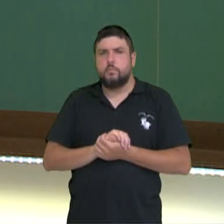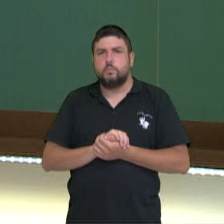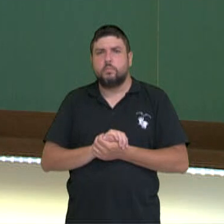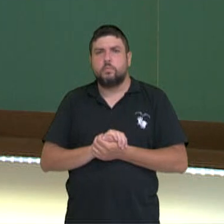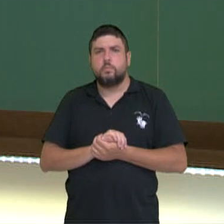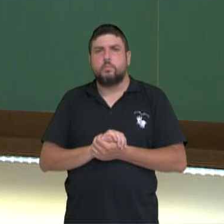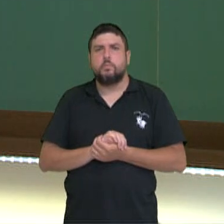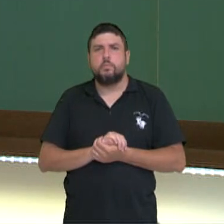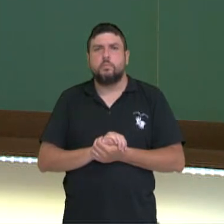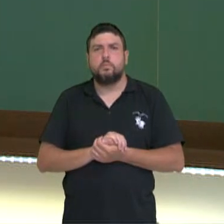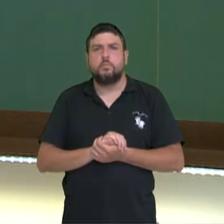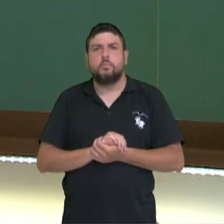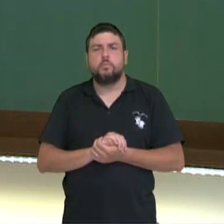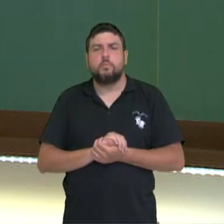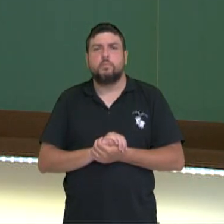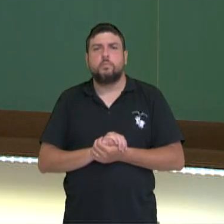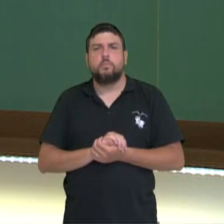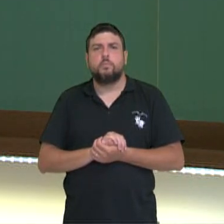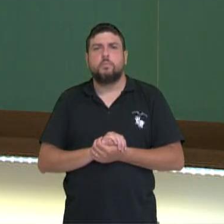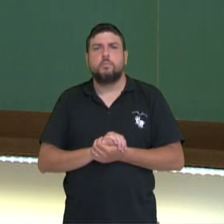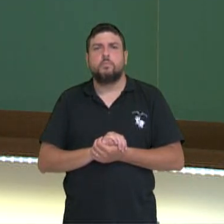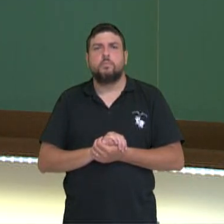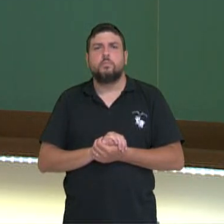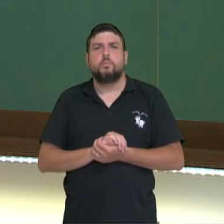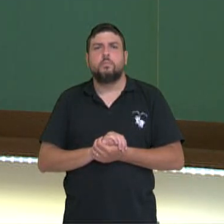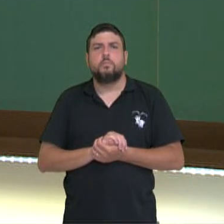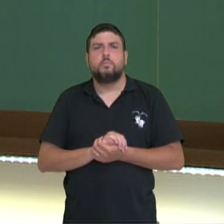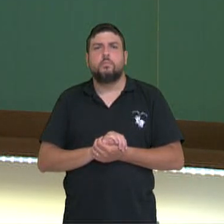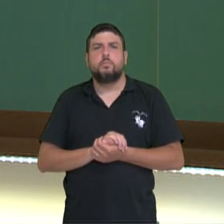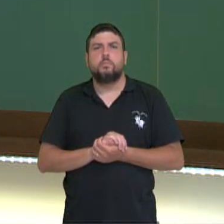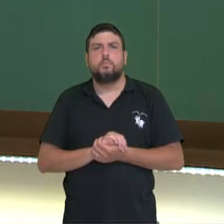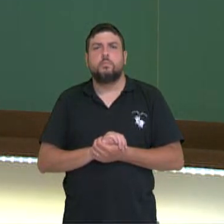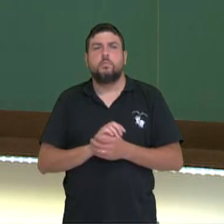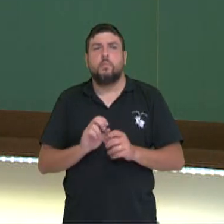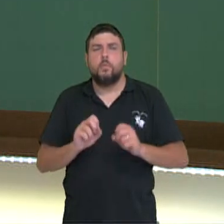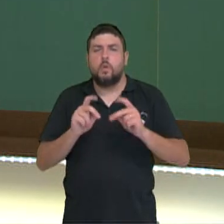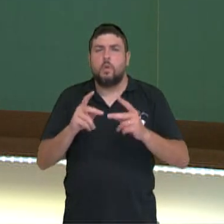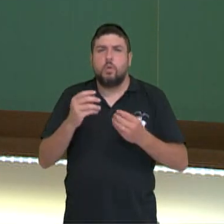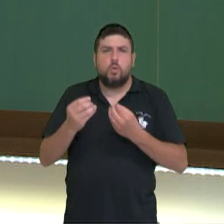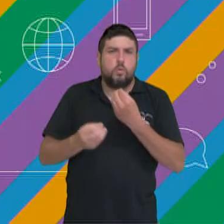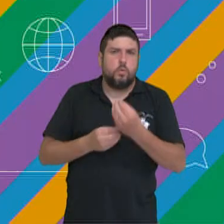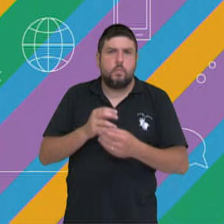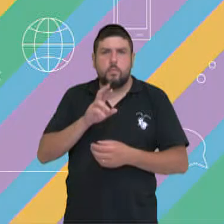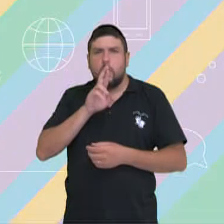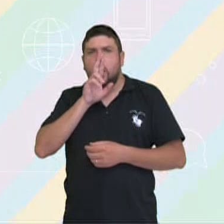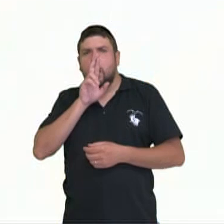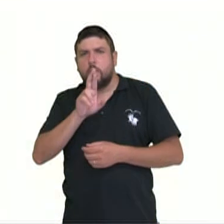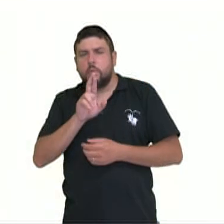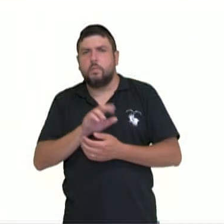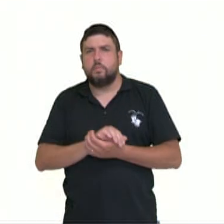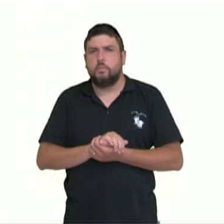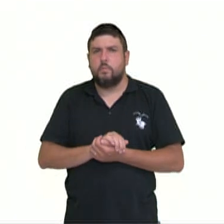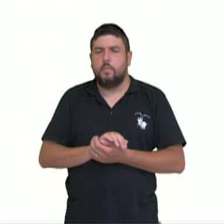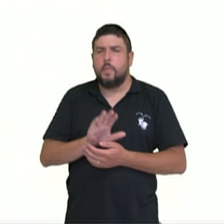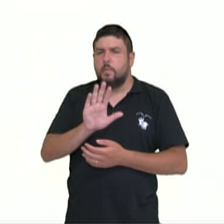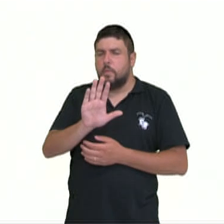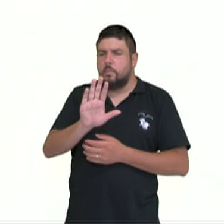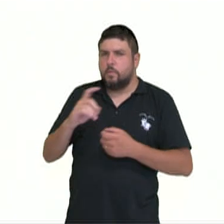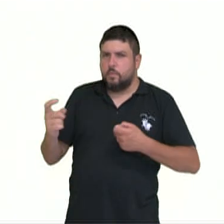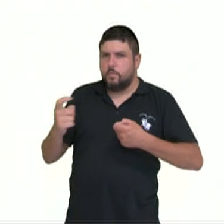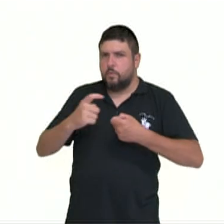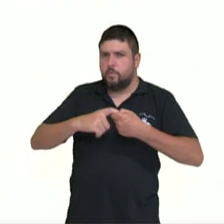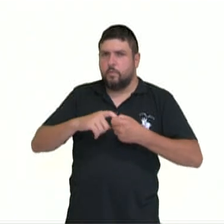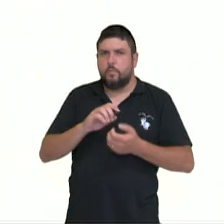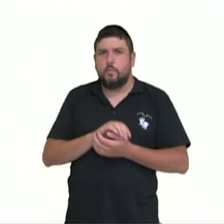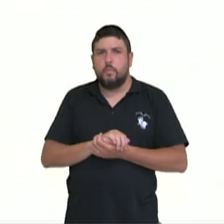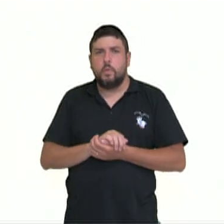é 160. Legal? Muito bem. Como que a gente resolve isso, então? Só voltando aqui, se a gente